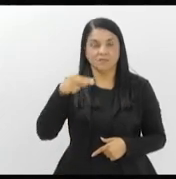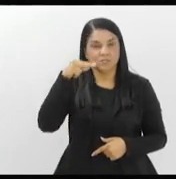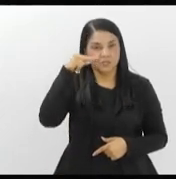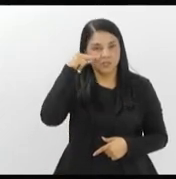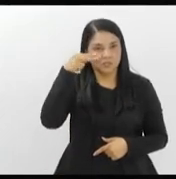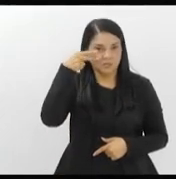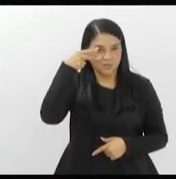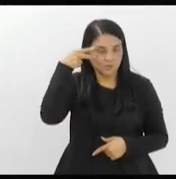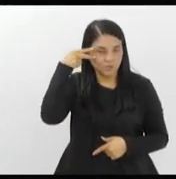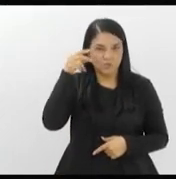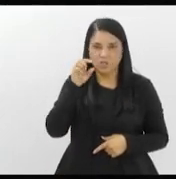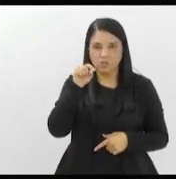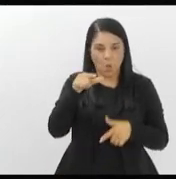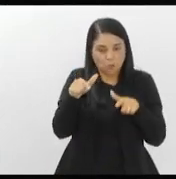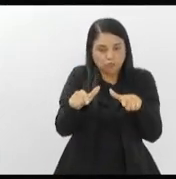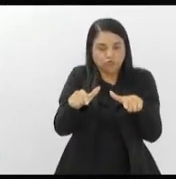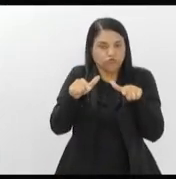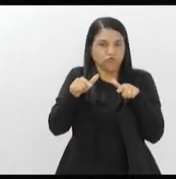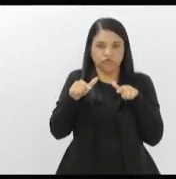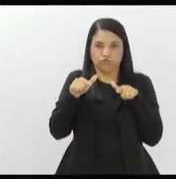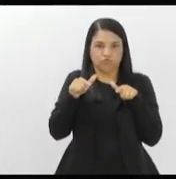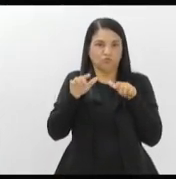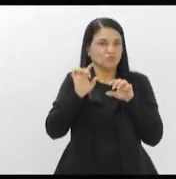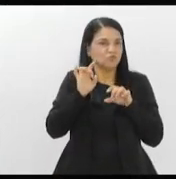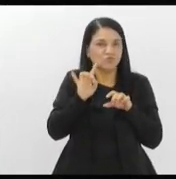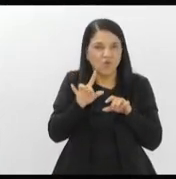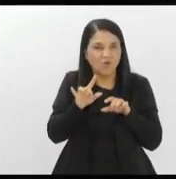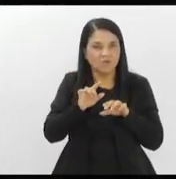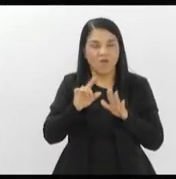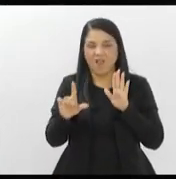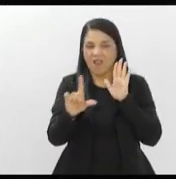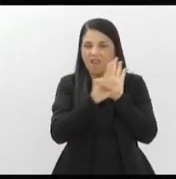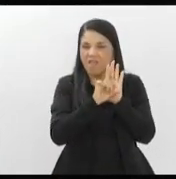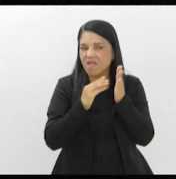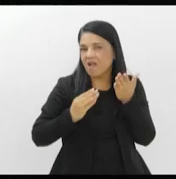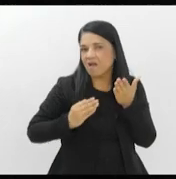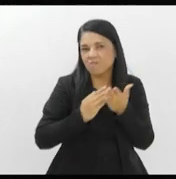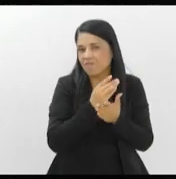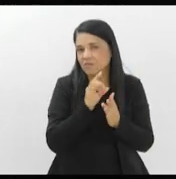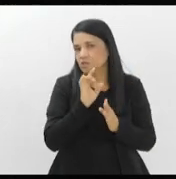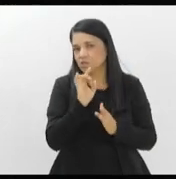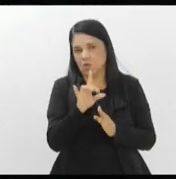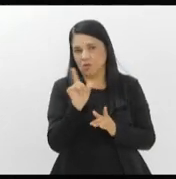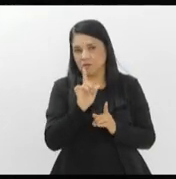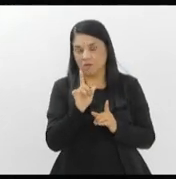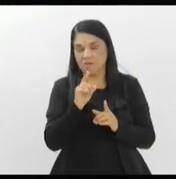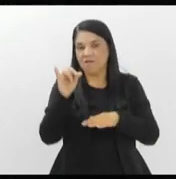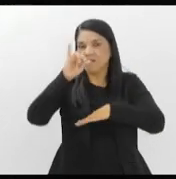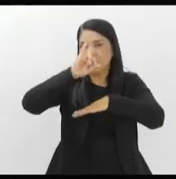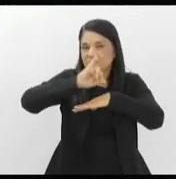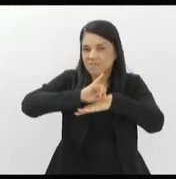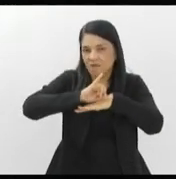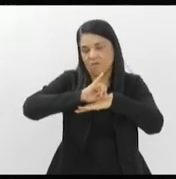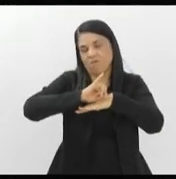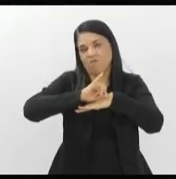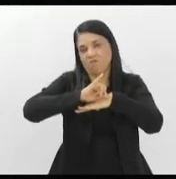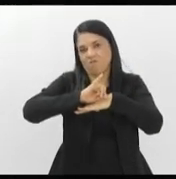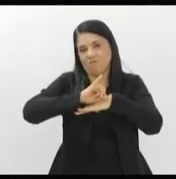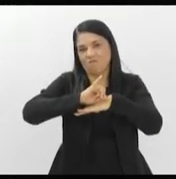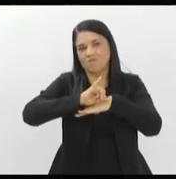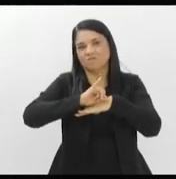título. Não é tão somente a lei que é aprovada e que declara como capital do ciclismo de montanha.